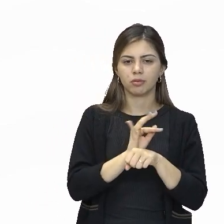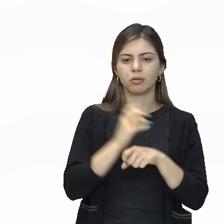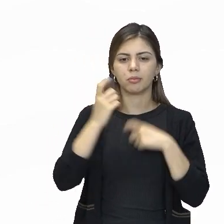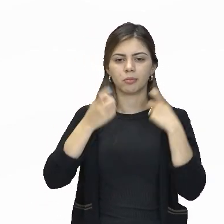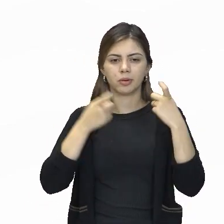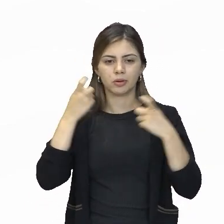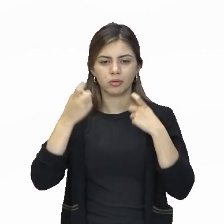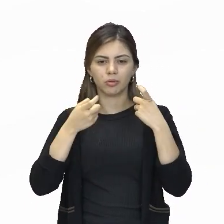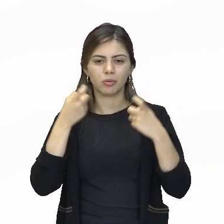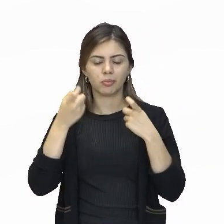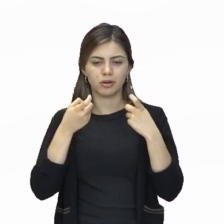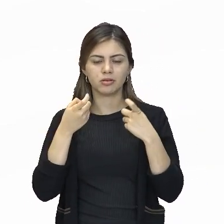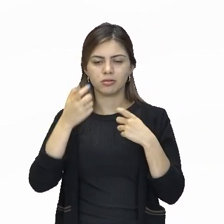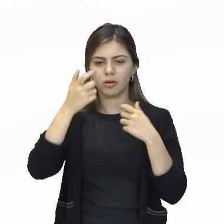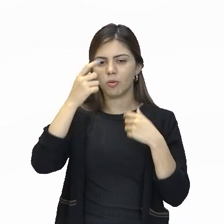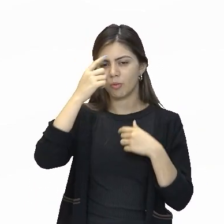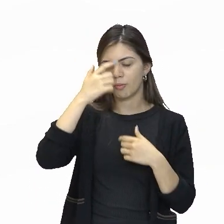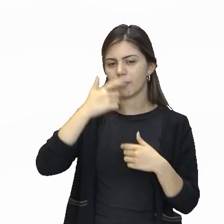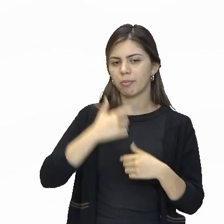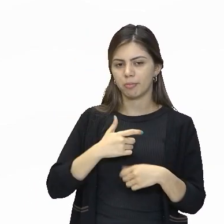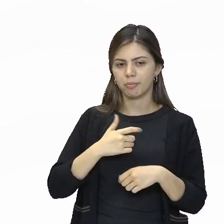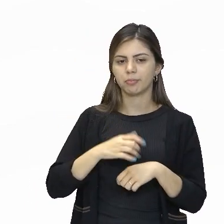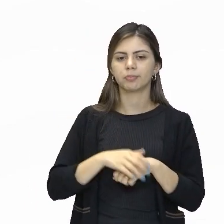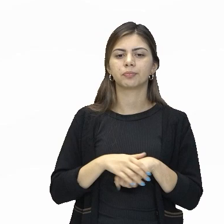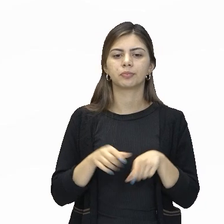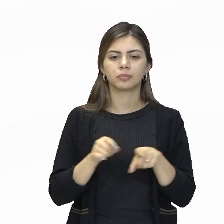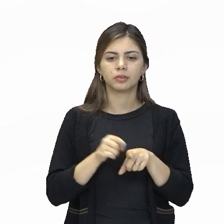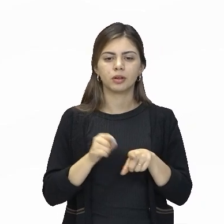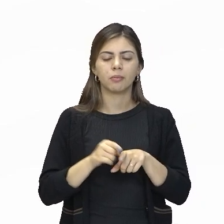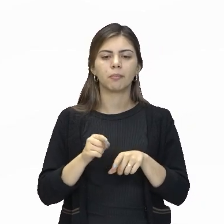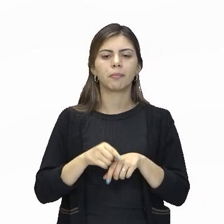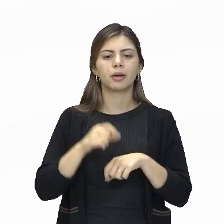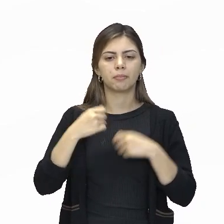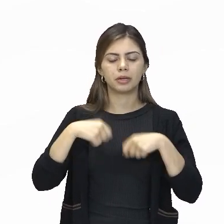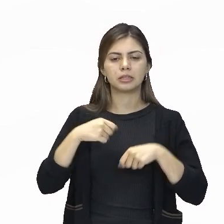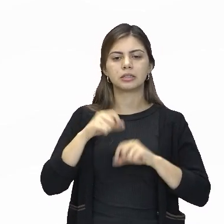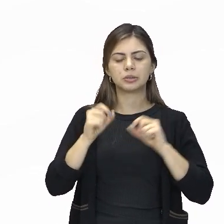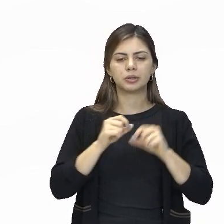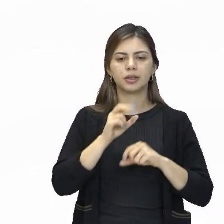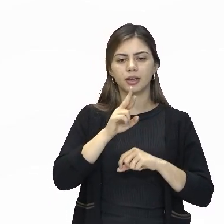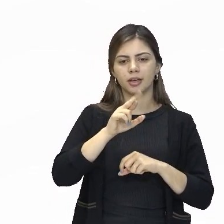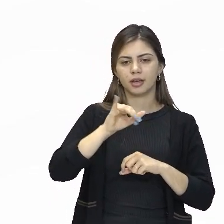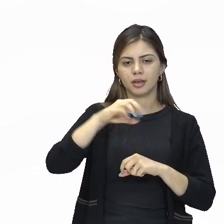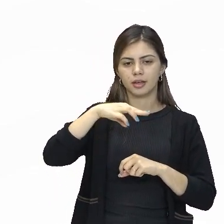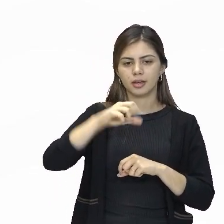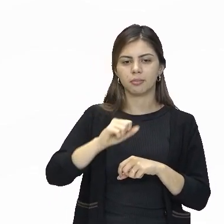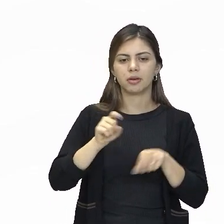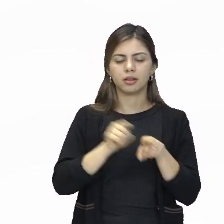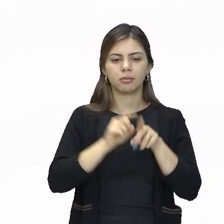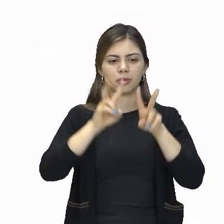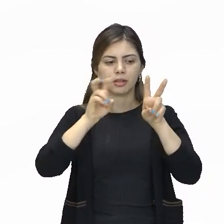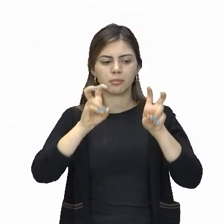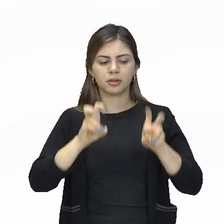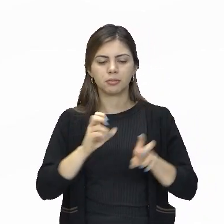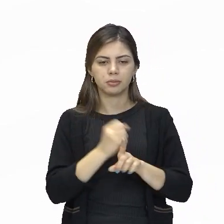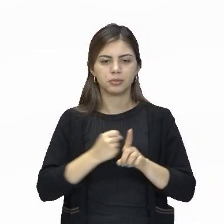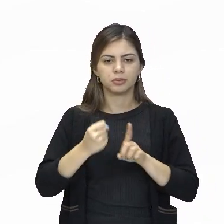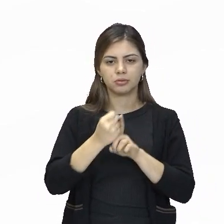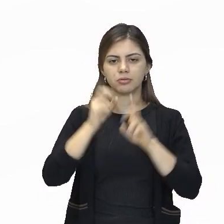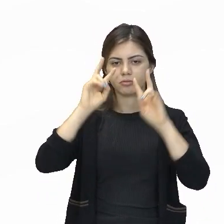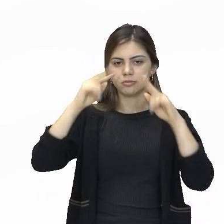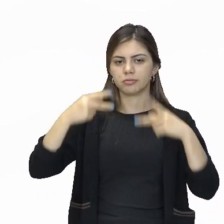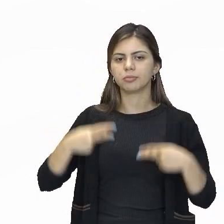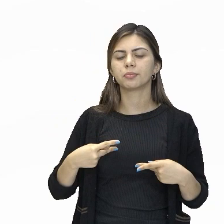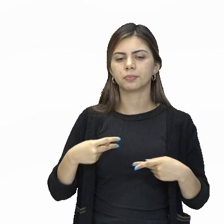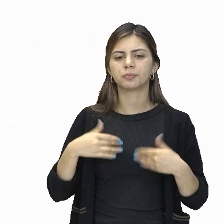com a estética e perfeição, valorização da métrica e da rima e temáticas, né, que vai trazer o que? O lado social e humano. Vejam aí que